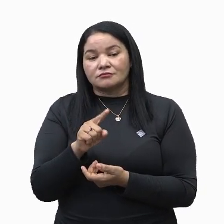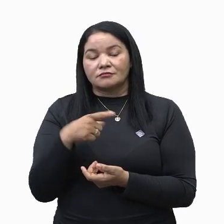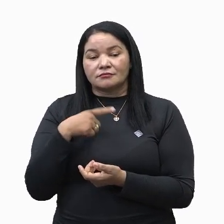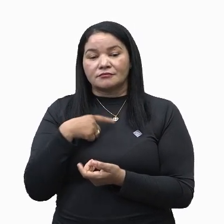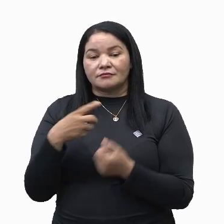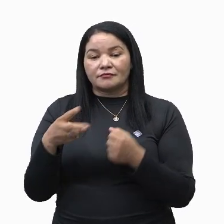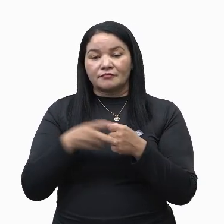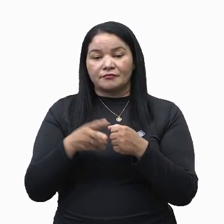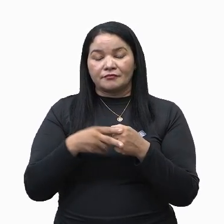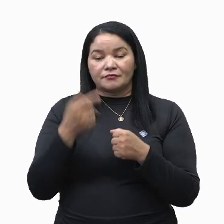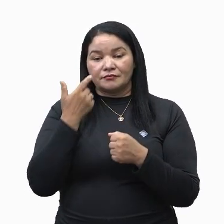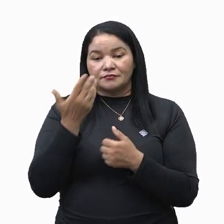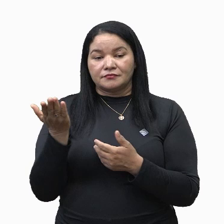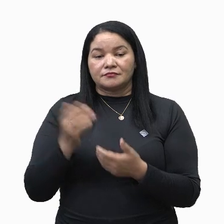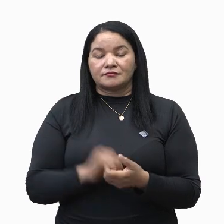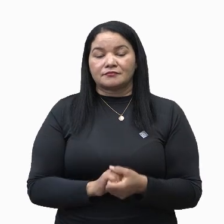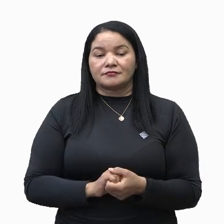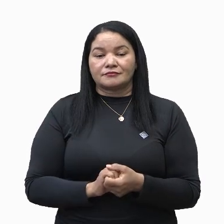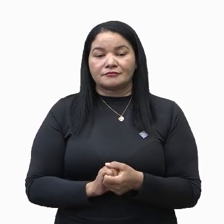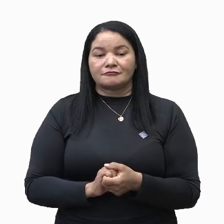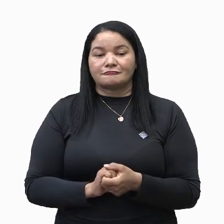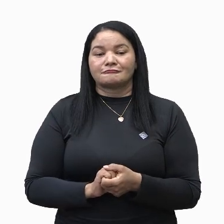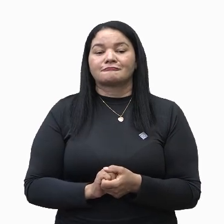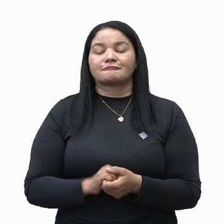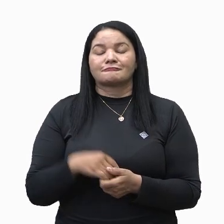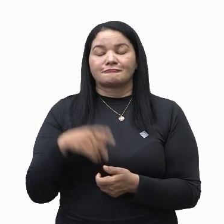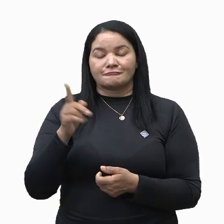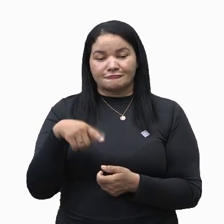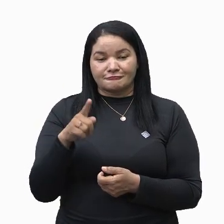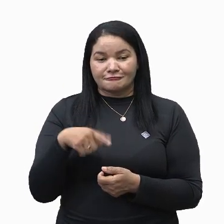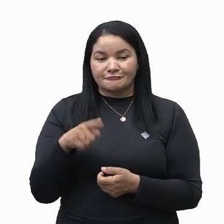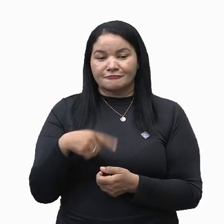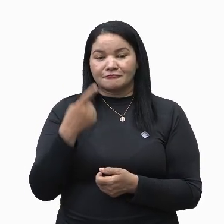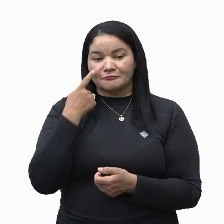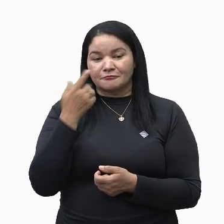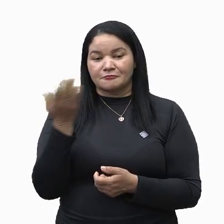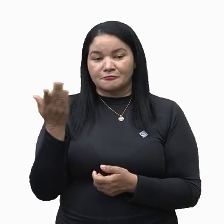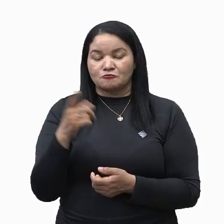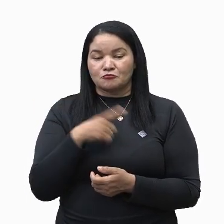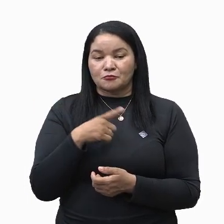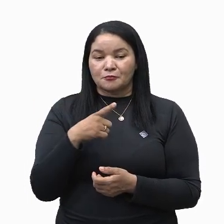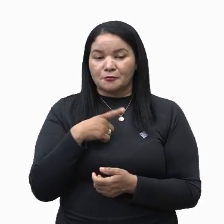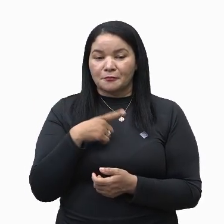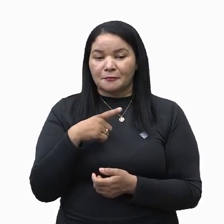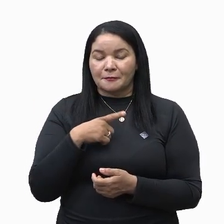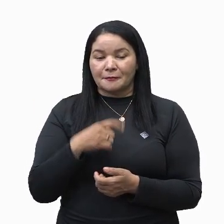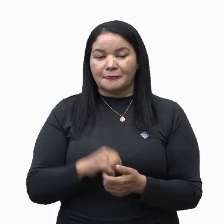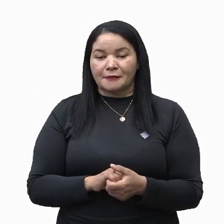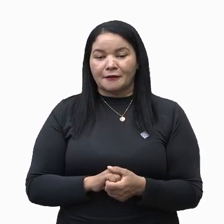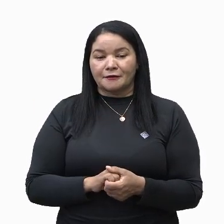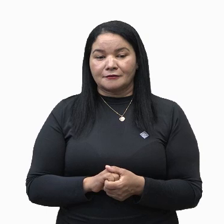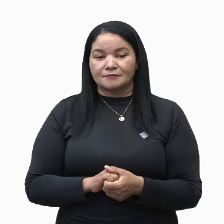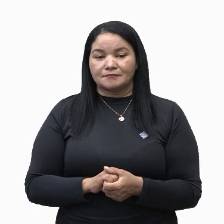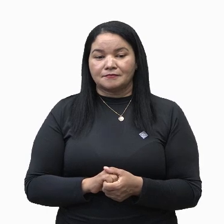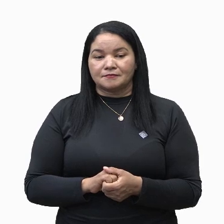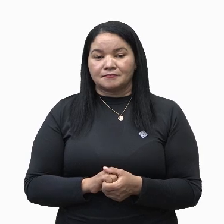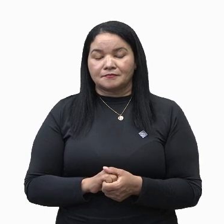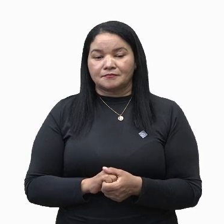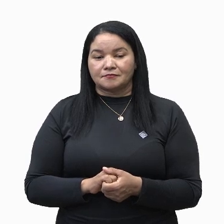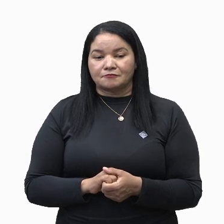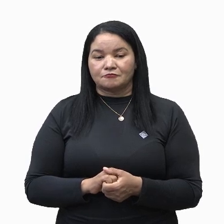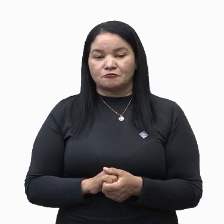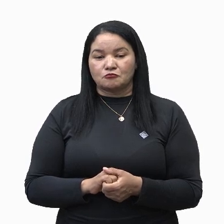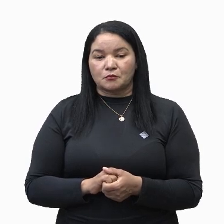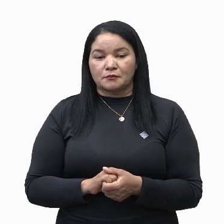temos? Exato, ouvi daqui, é isso mesmo. Verbo ter, né? Era o que